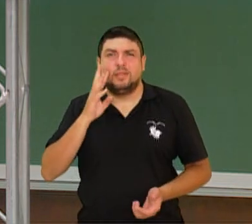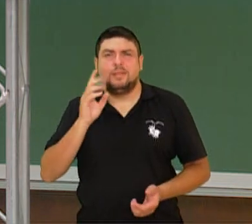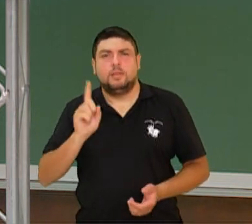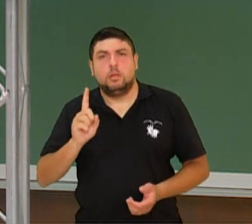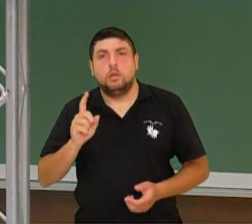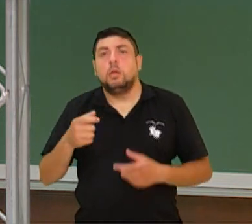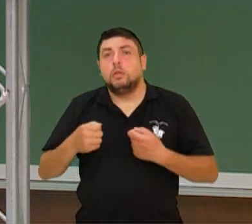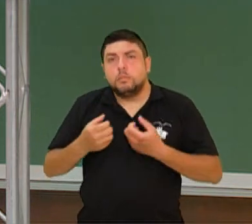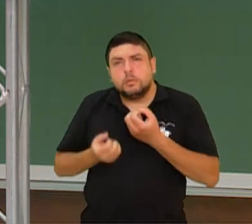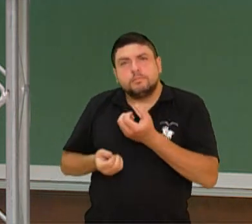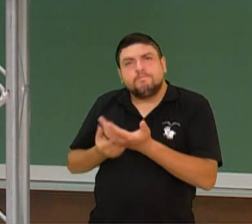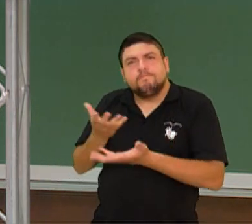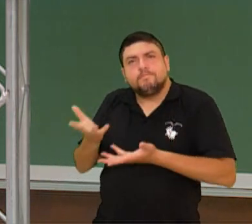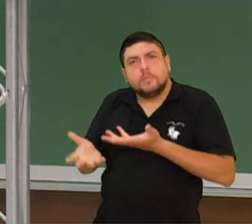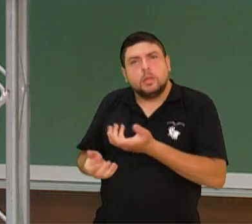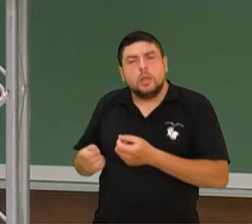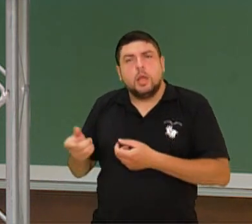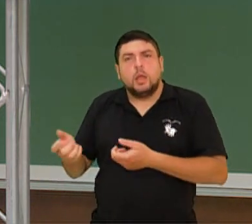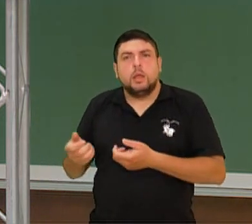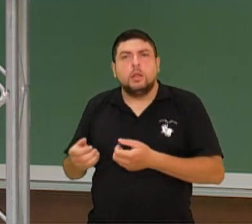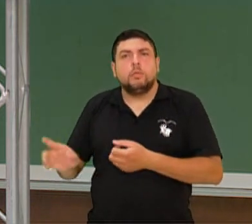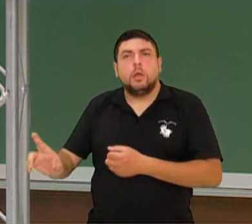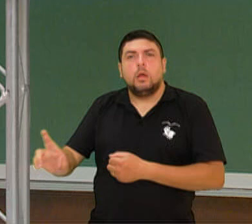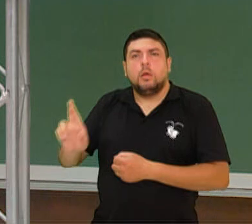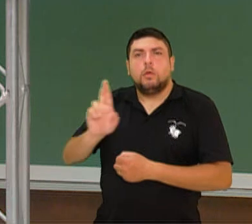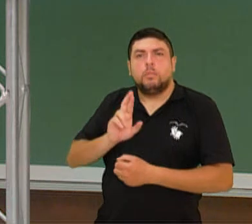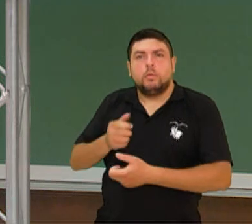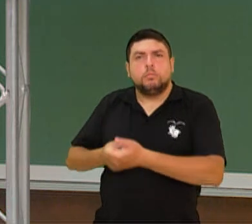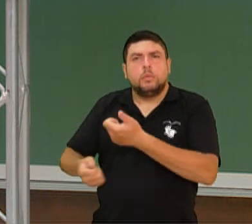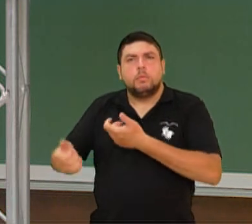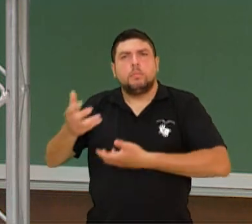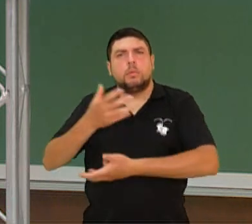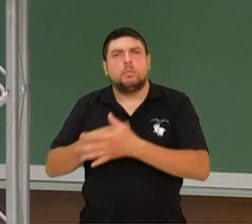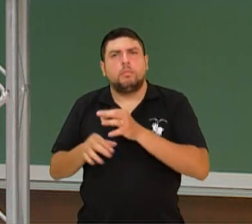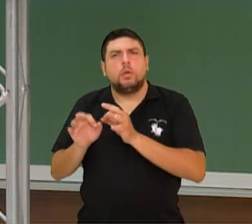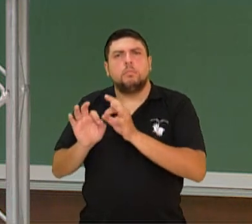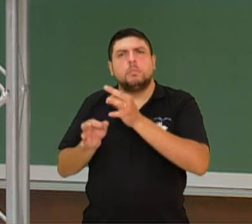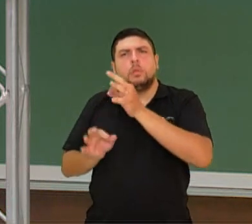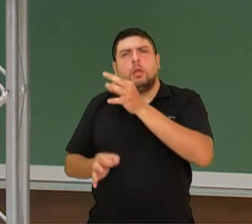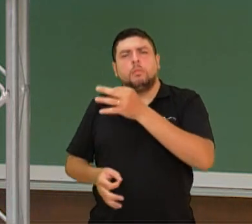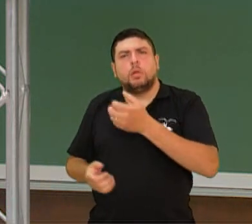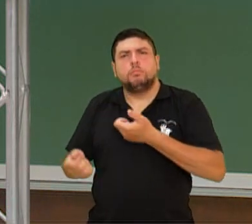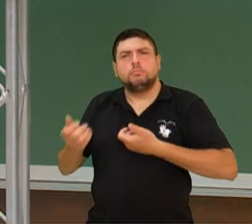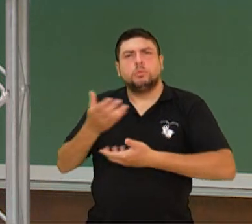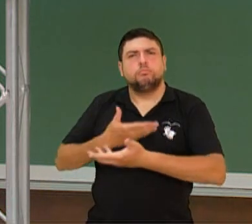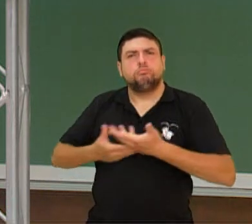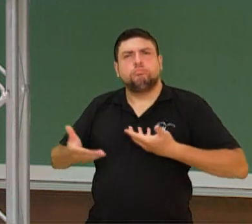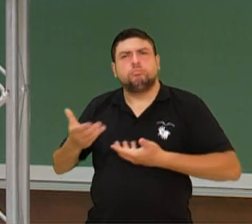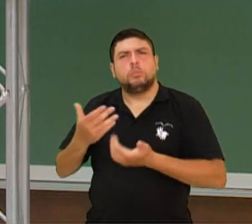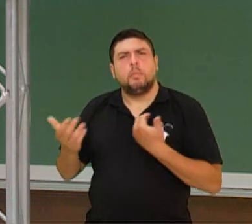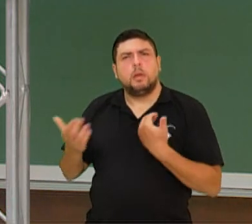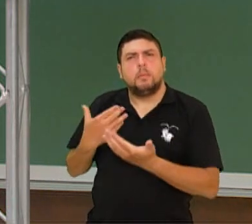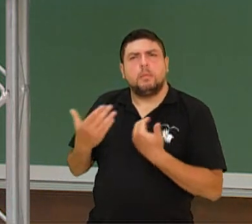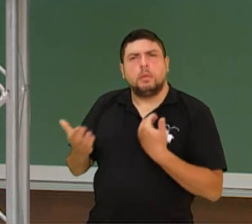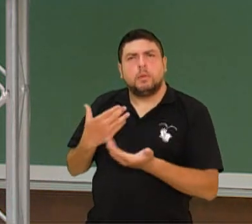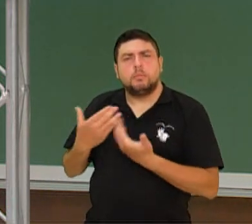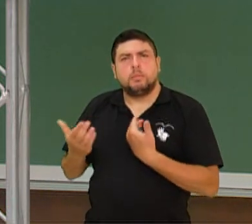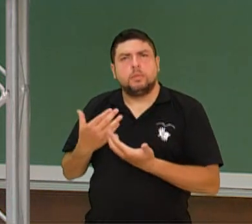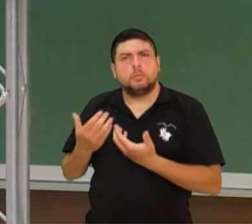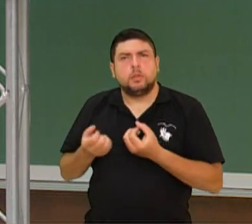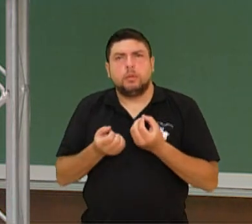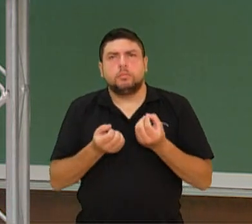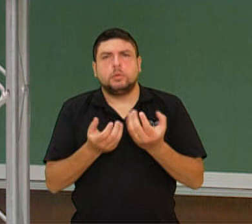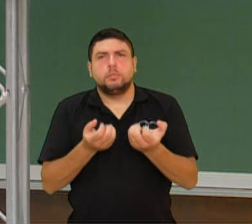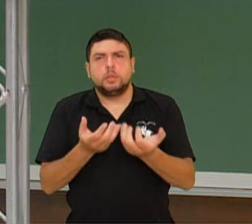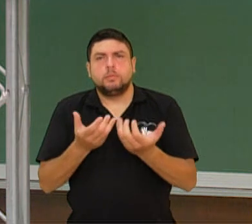né, para o entrevistado para que ele fale mais, mostre para que informe ali quem está escutando a entrevista